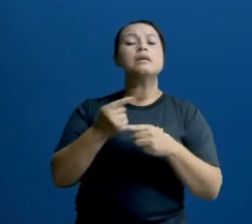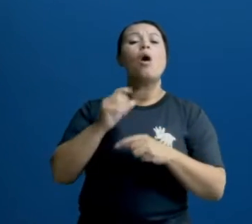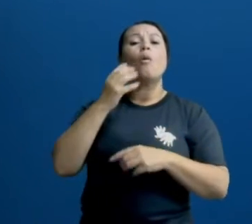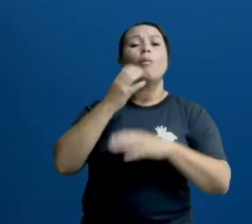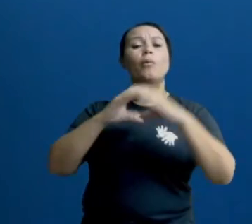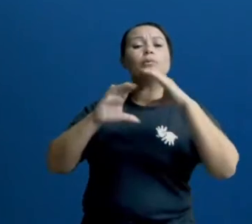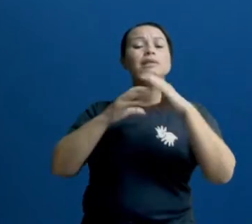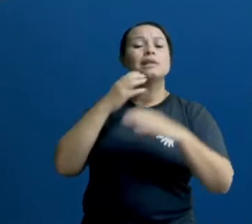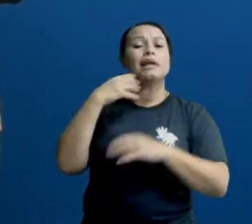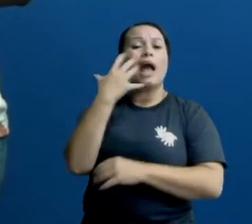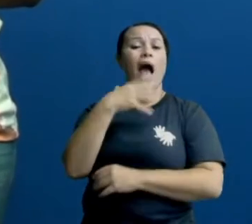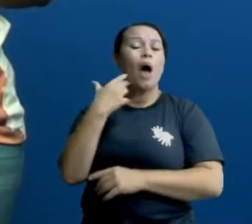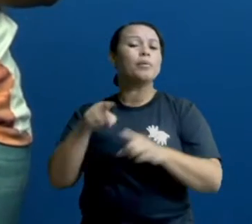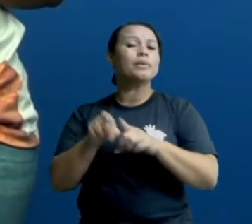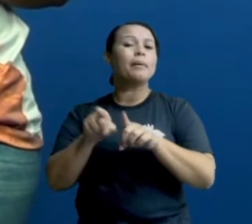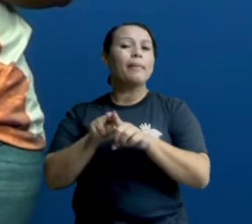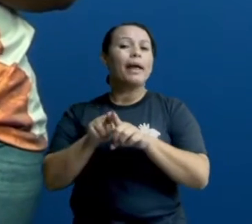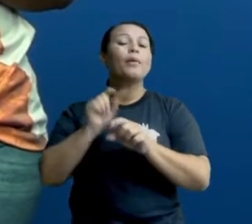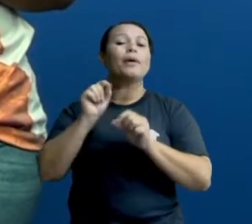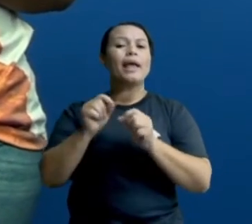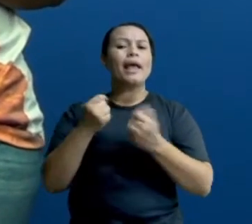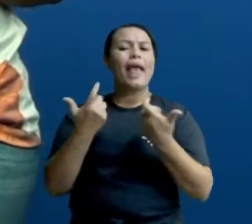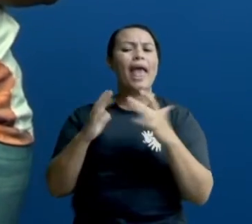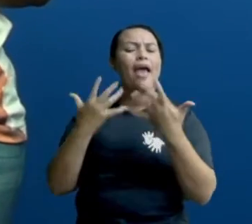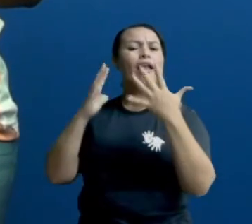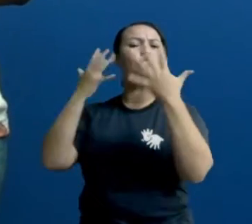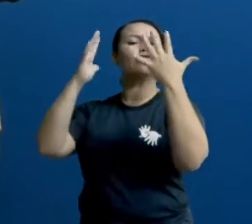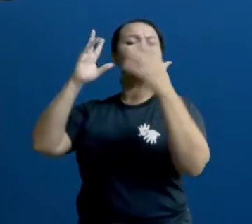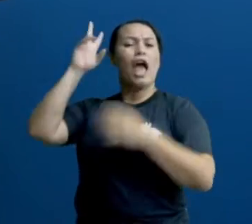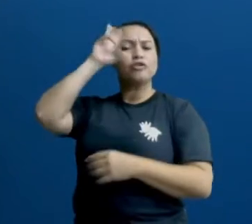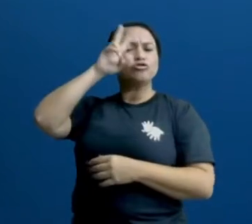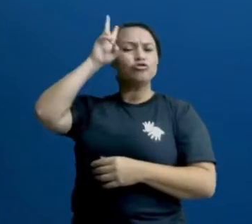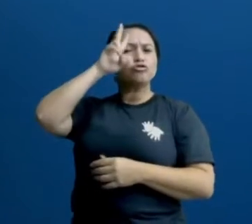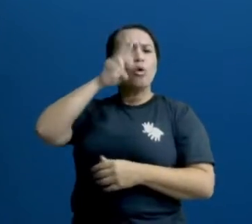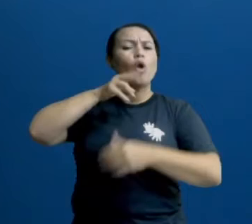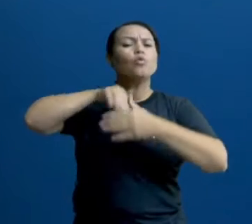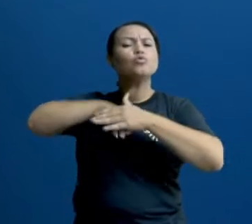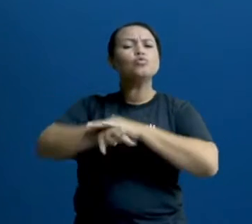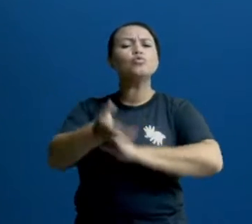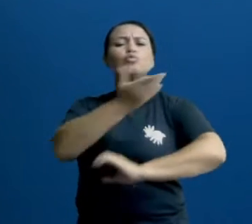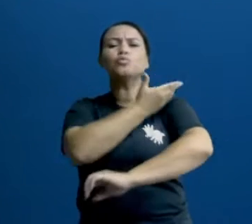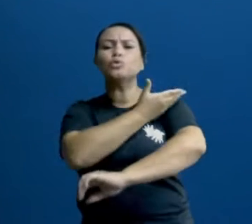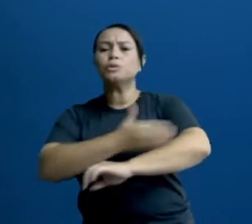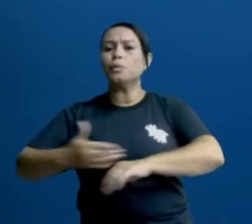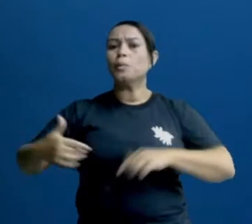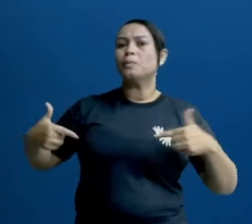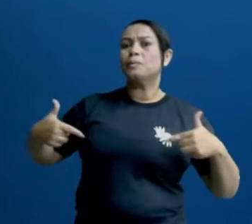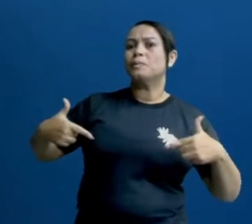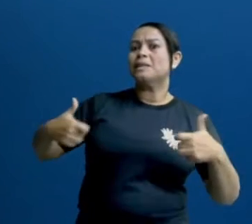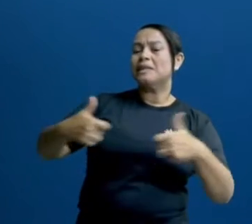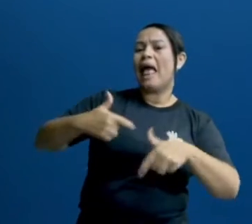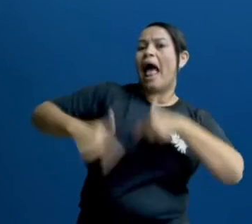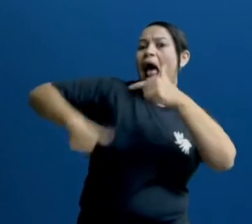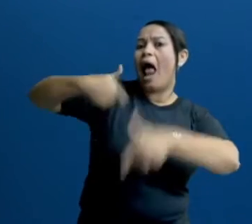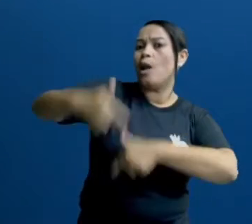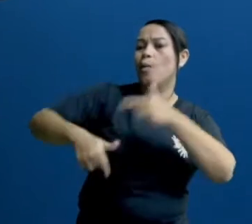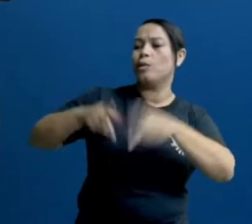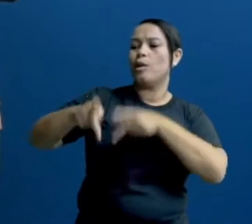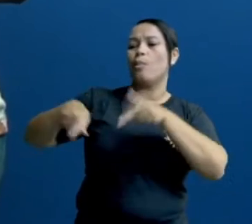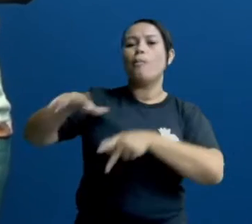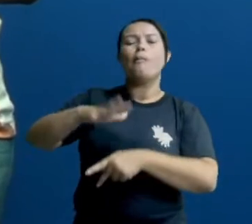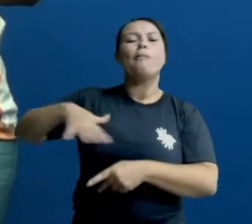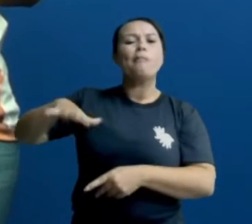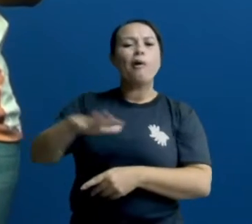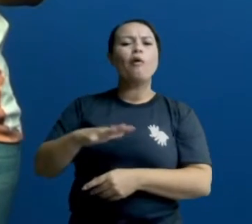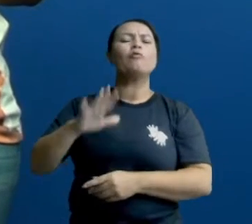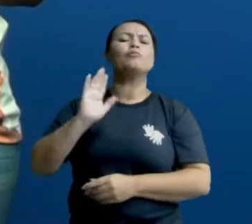que evoca e elogia a história, as tradições e as lutas de seu povo, reconhecidas